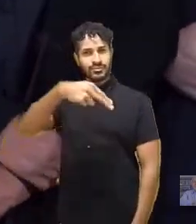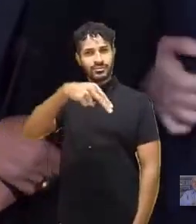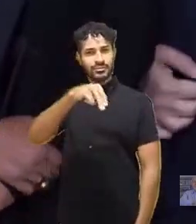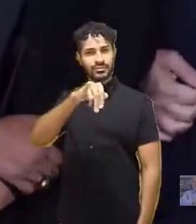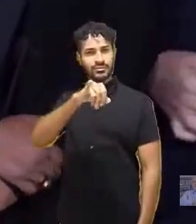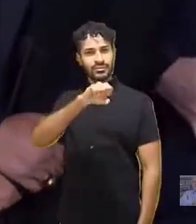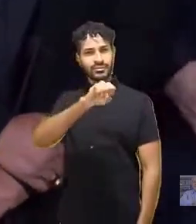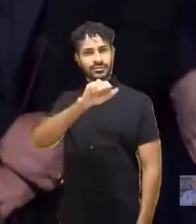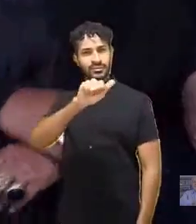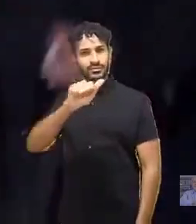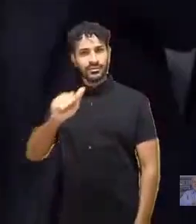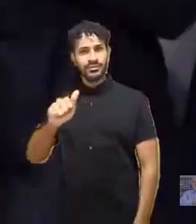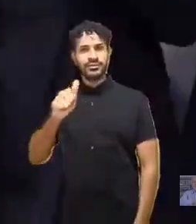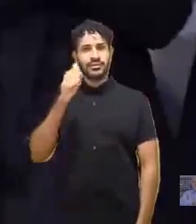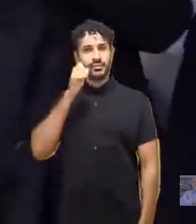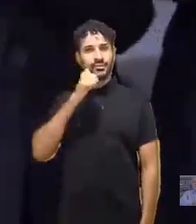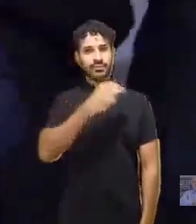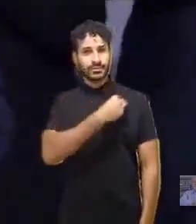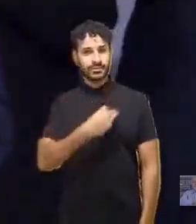ministra da Saúde